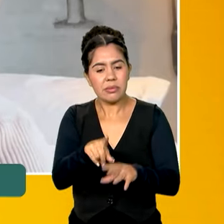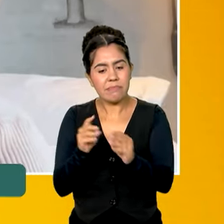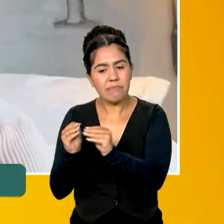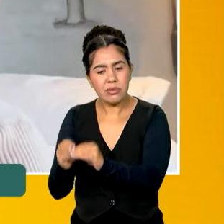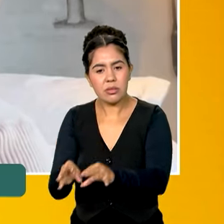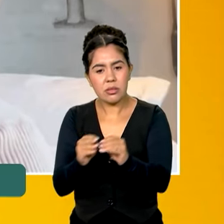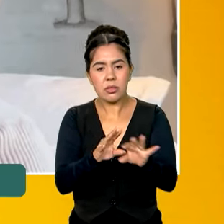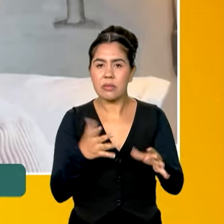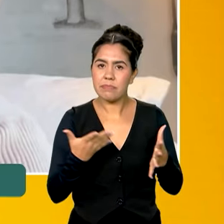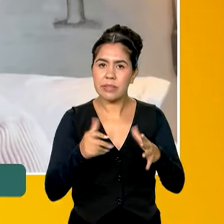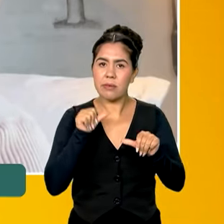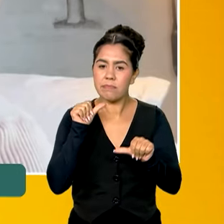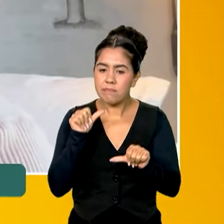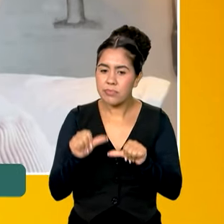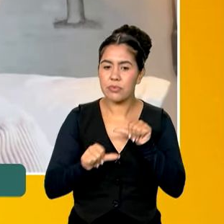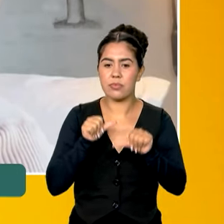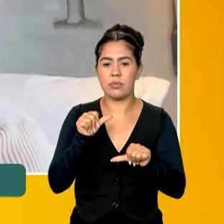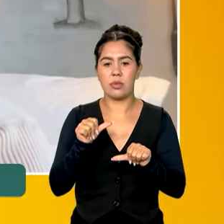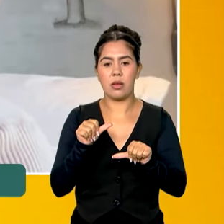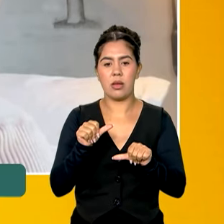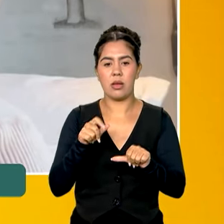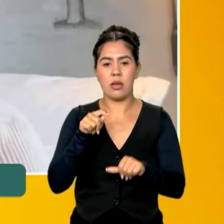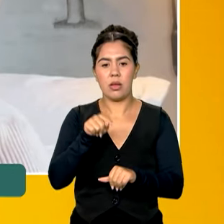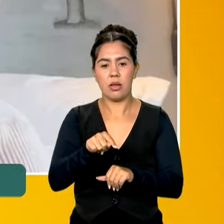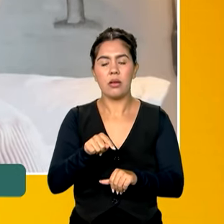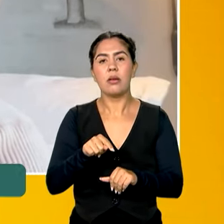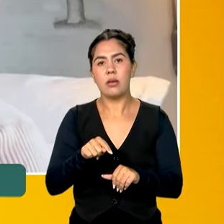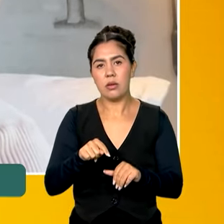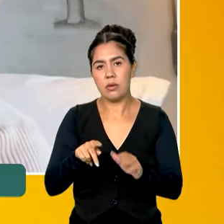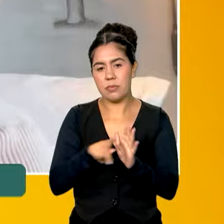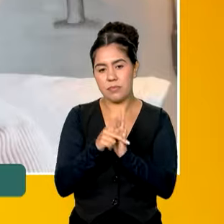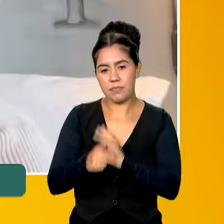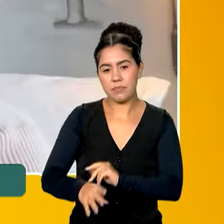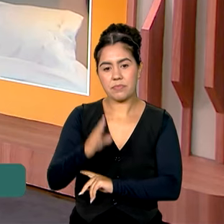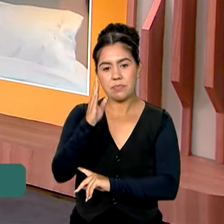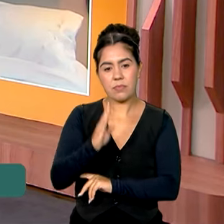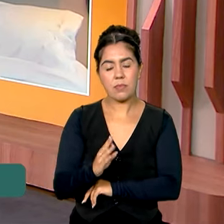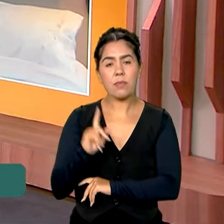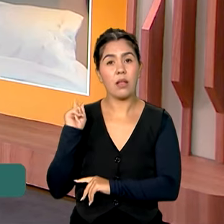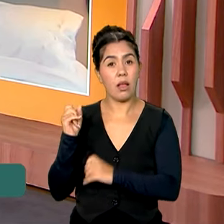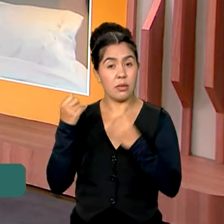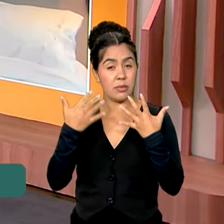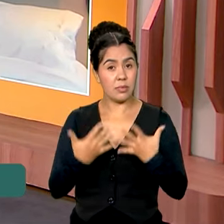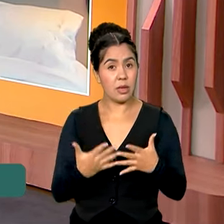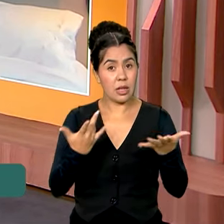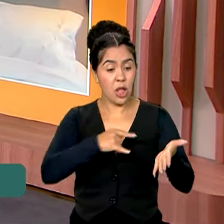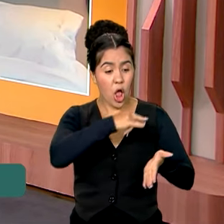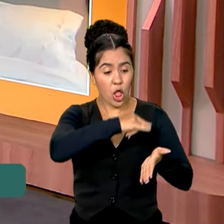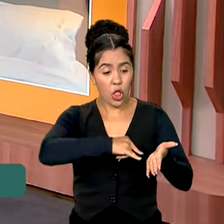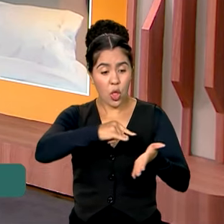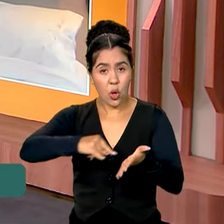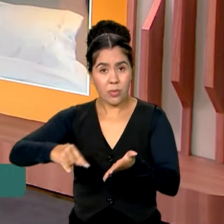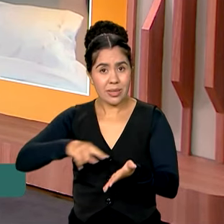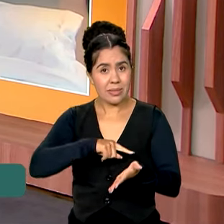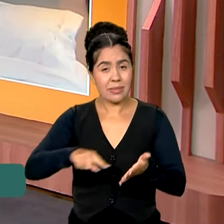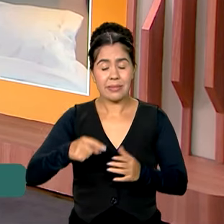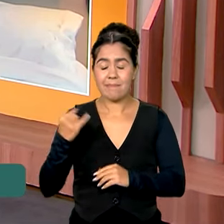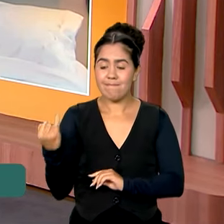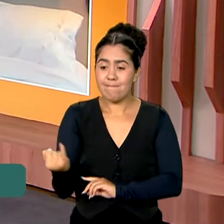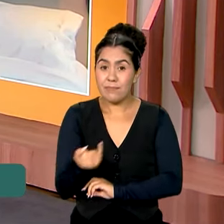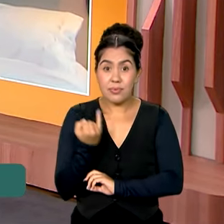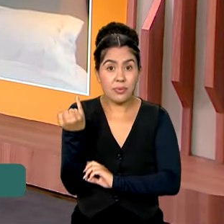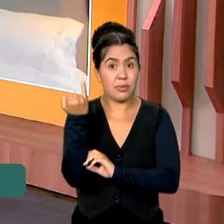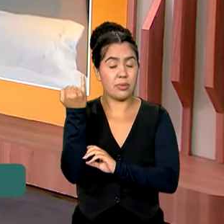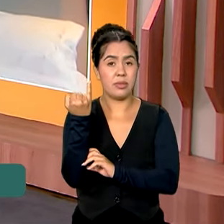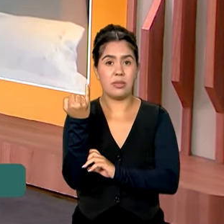gente reverter esse dano ao patrimônio documental brasileiro. Ou seja, são documentos de extrema importância, de